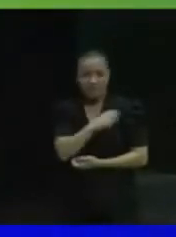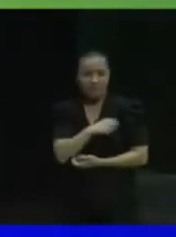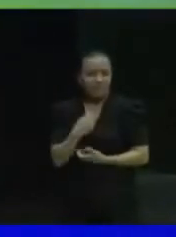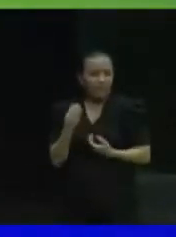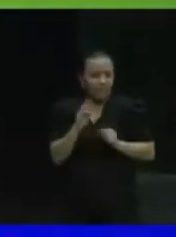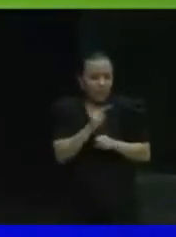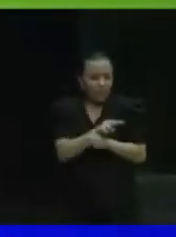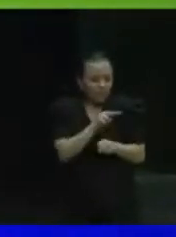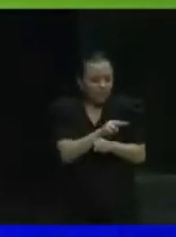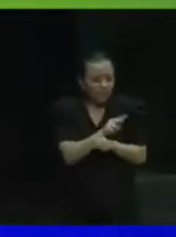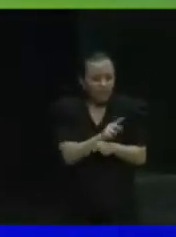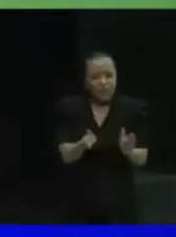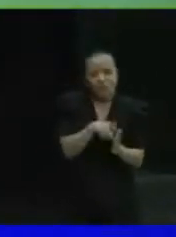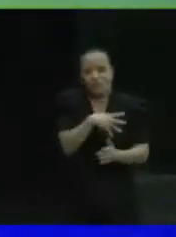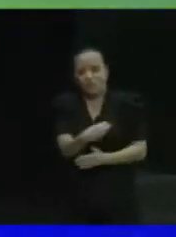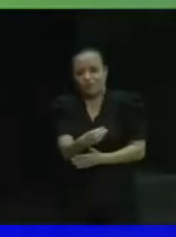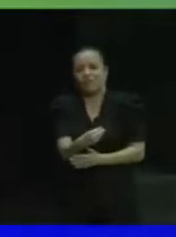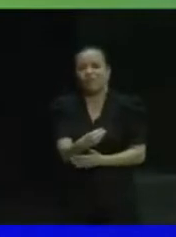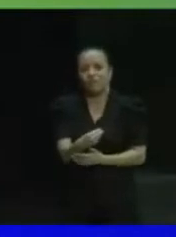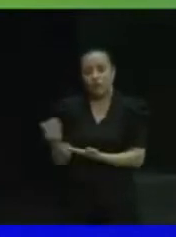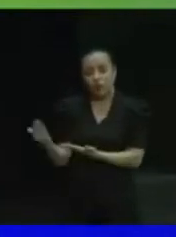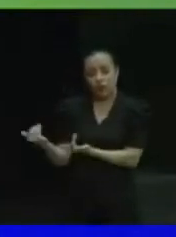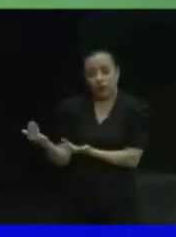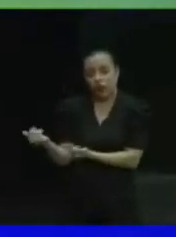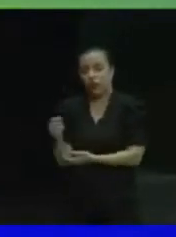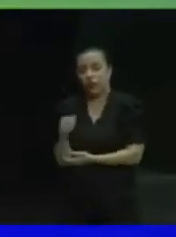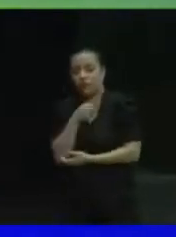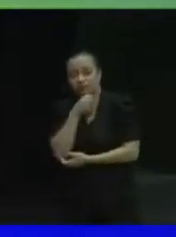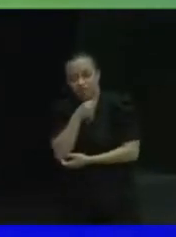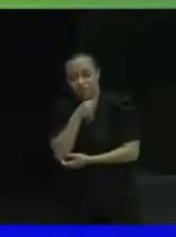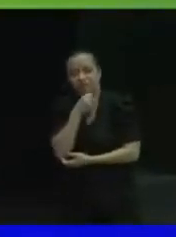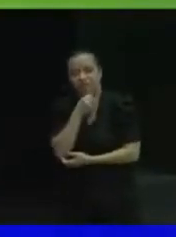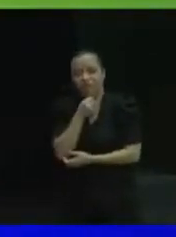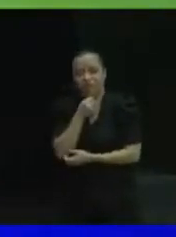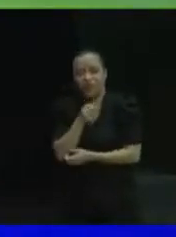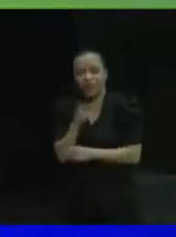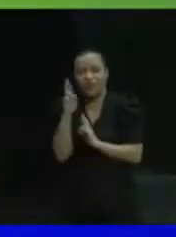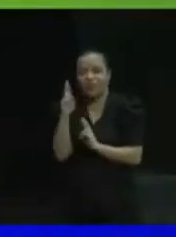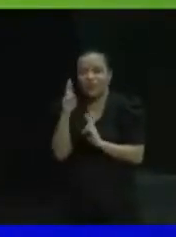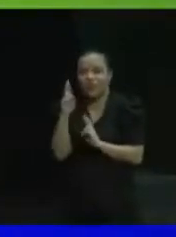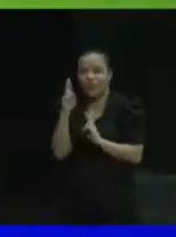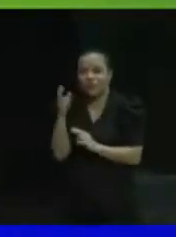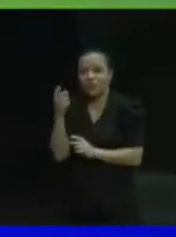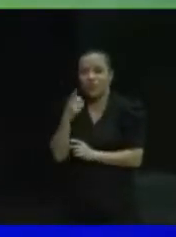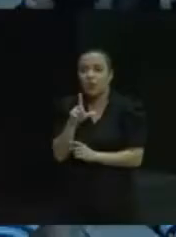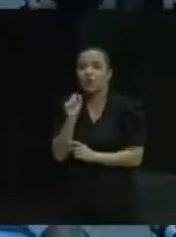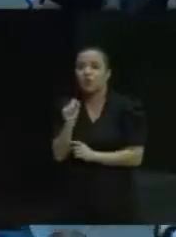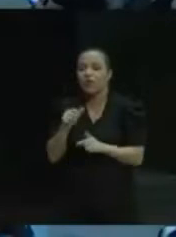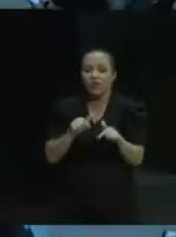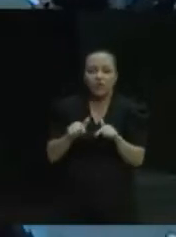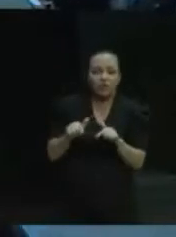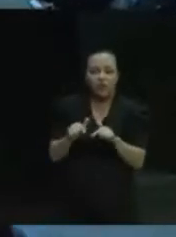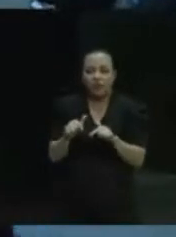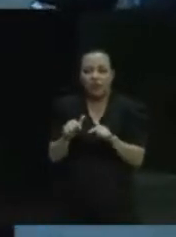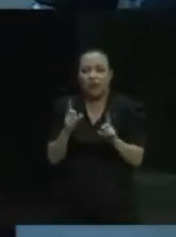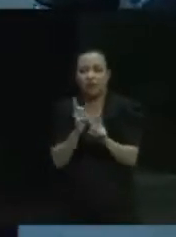para cuidar dos seus filhos, o jovem e o idoso esperançosos por conseguir um trabalho, encontrando